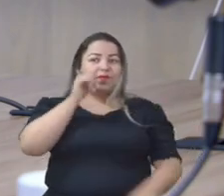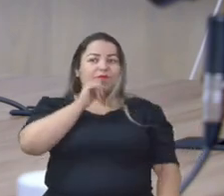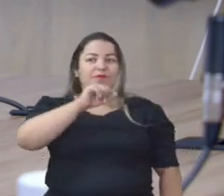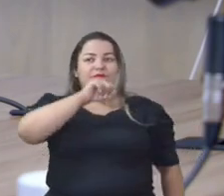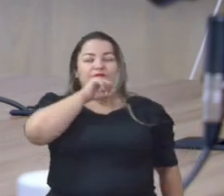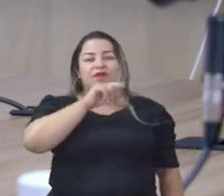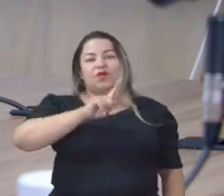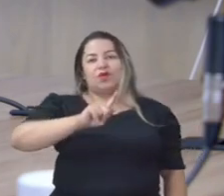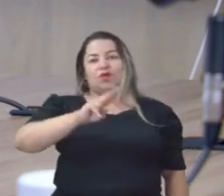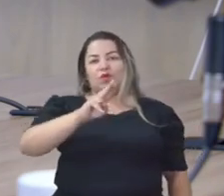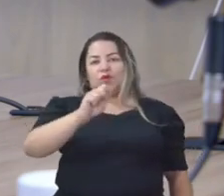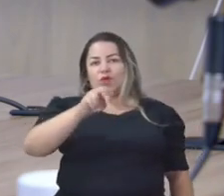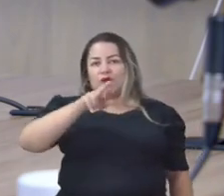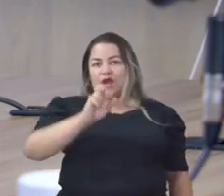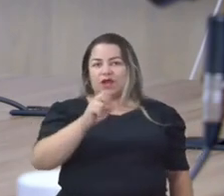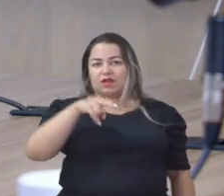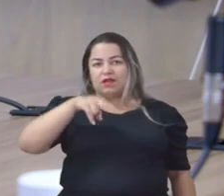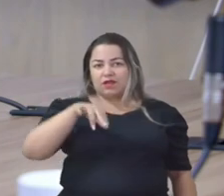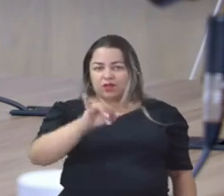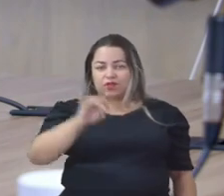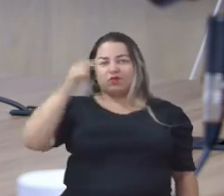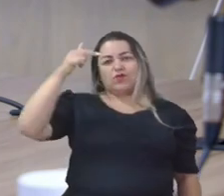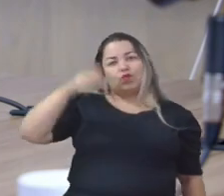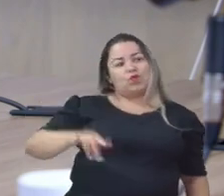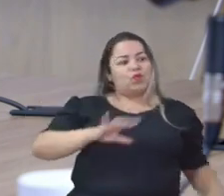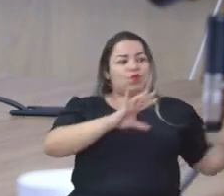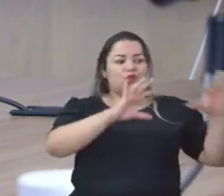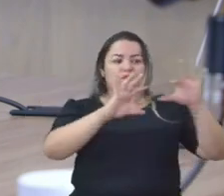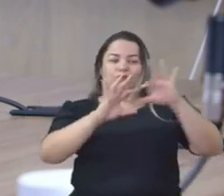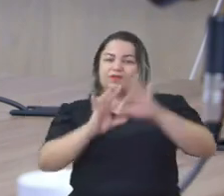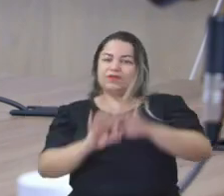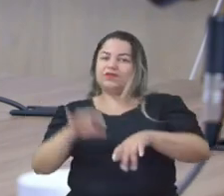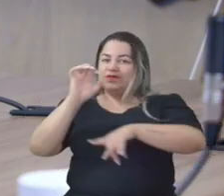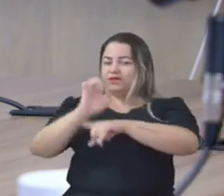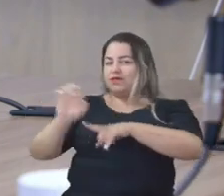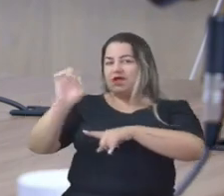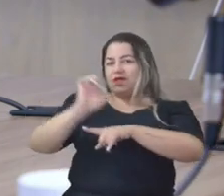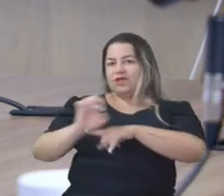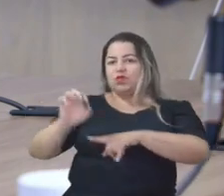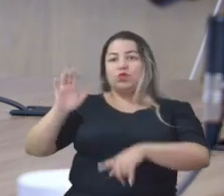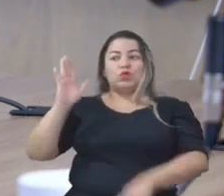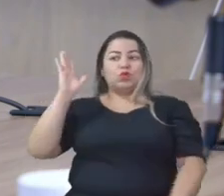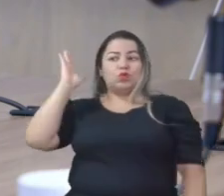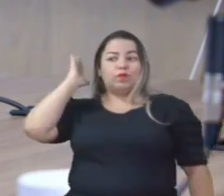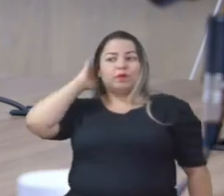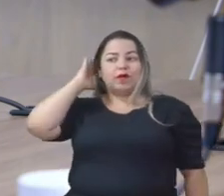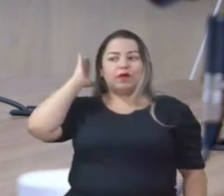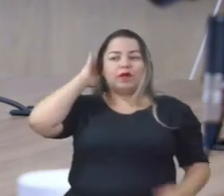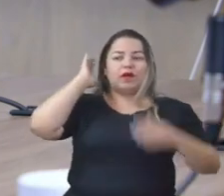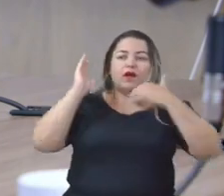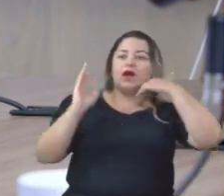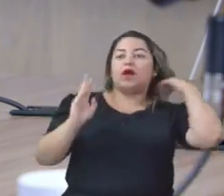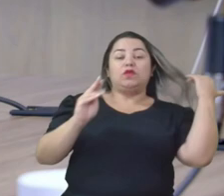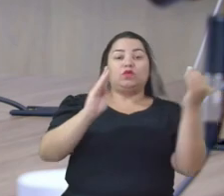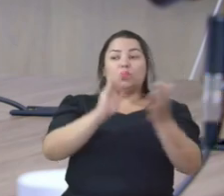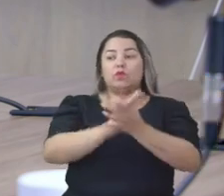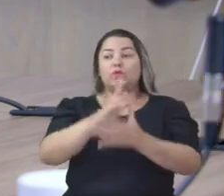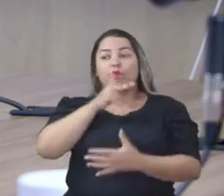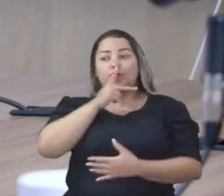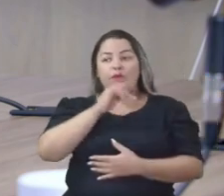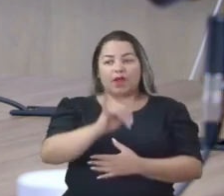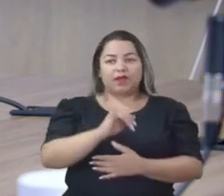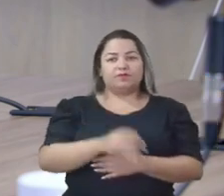Guarani Andeva, de um outro povo, de um outro contexto, de um outro estado, que é do Paraná. E aí casou-se com meu pai e tudo mais. E